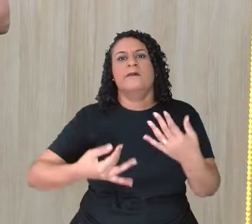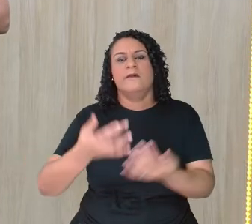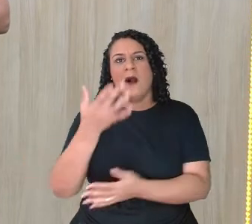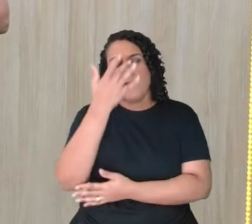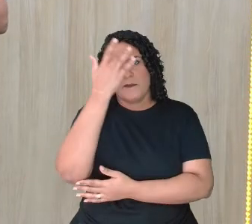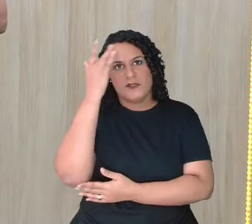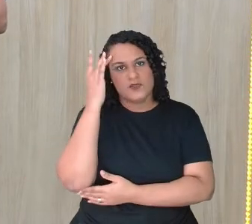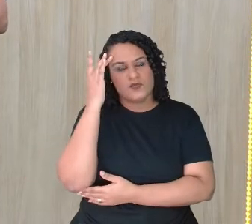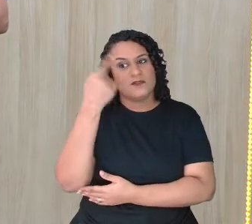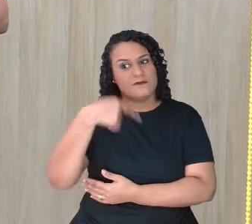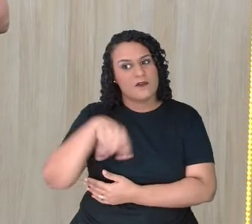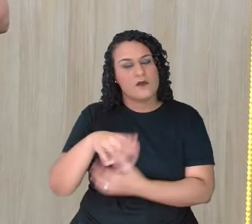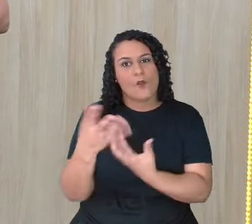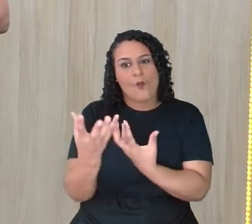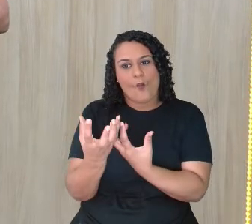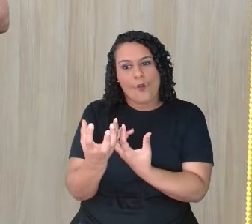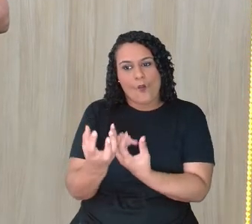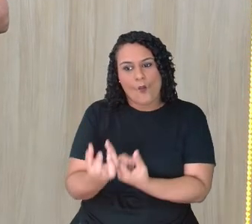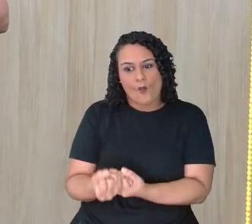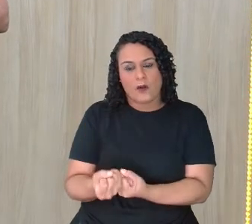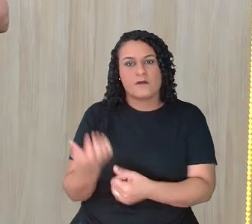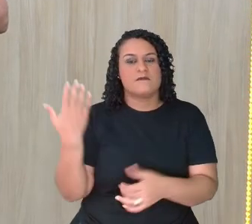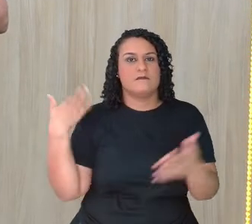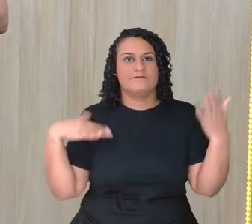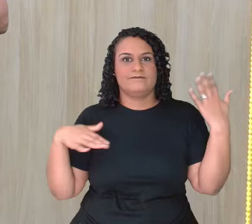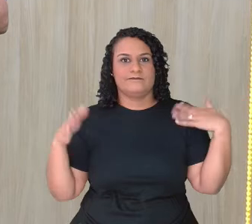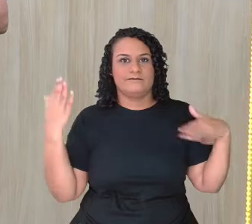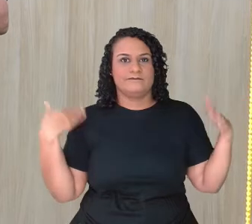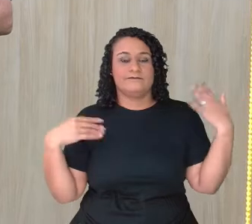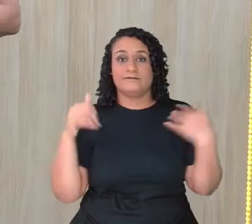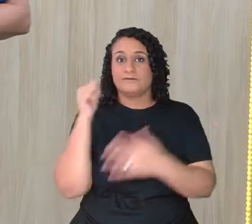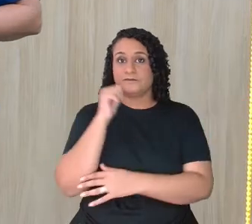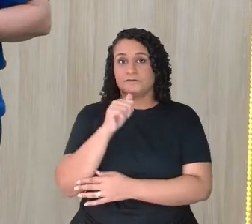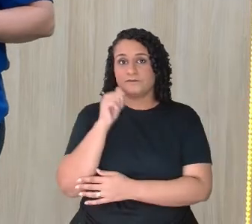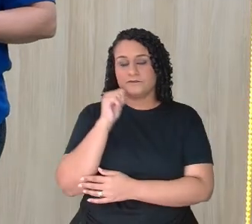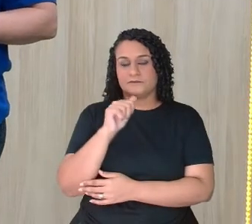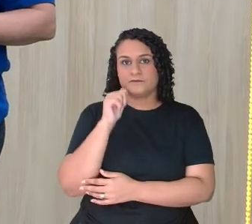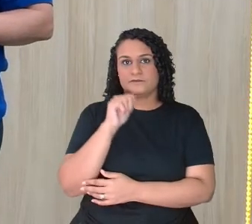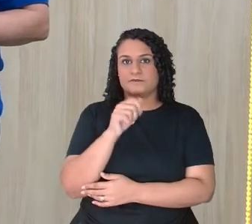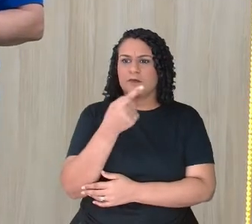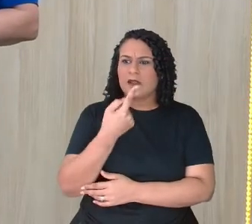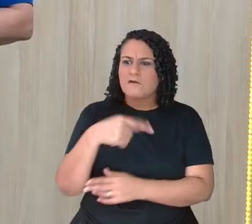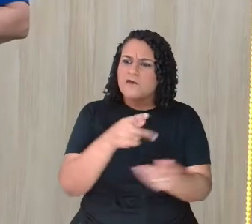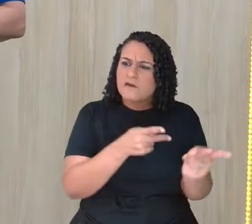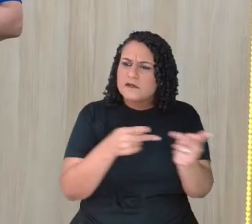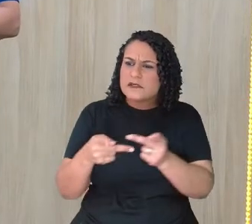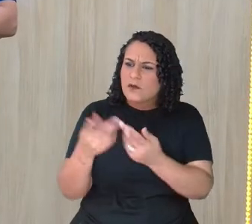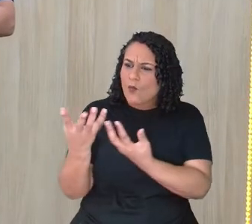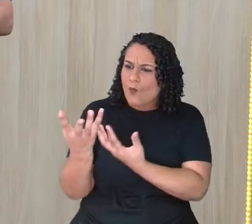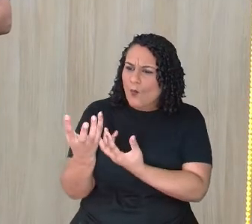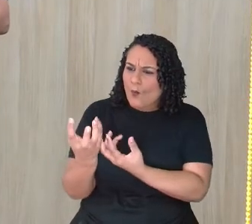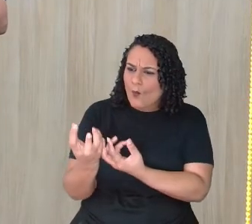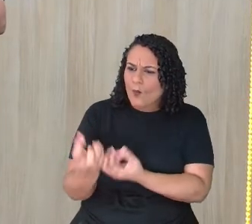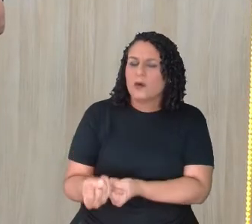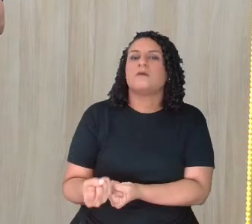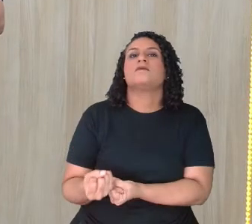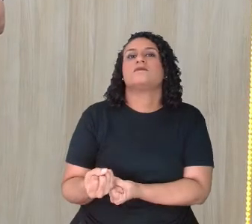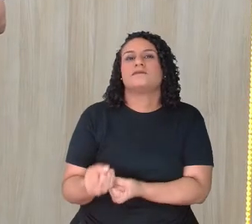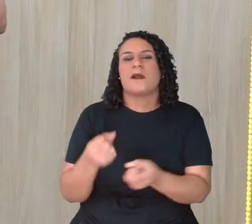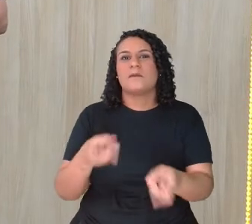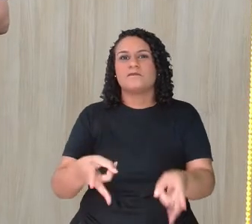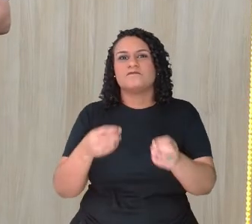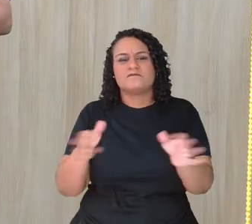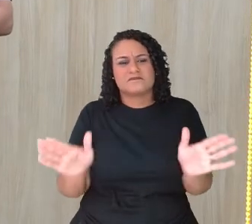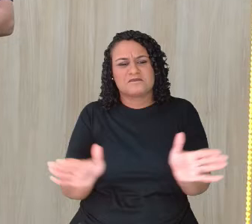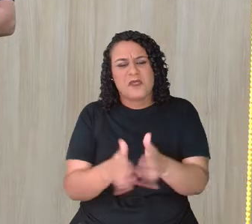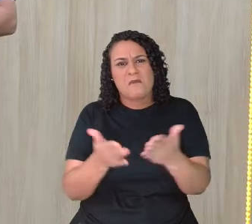andando pelo sertão, não é? De uma moça, de uma menina que está andando pelo sertão e ela percebe a